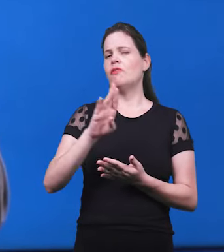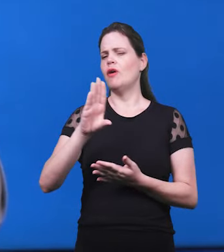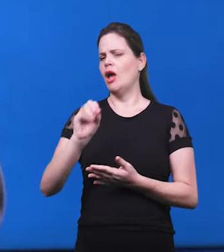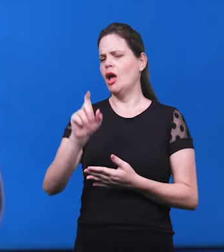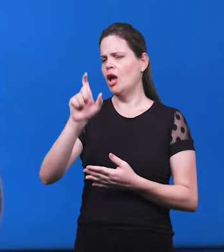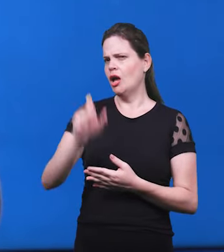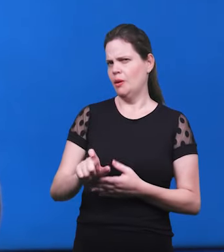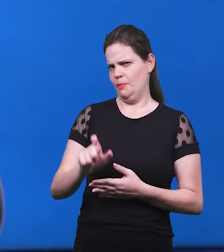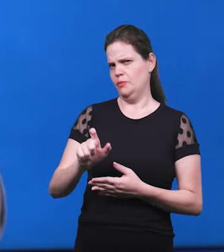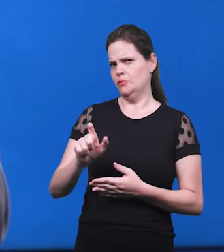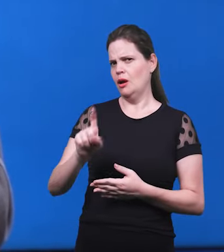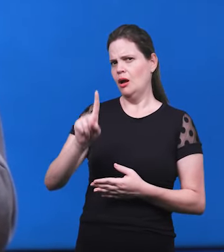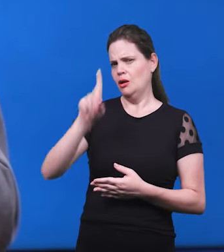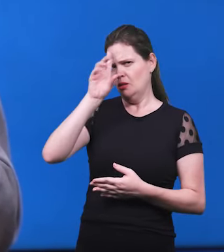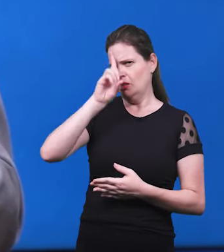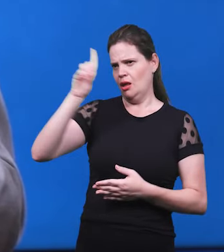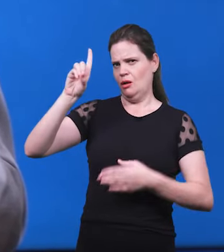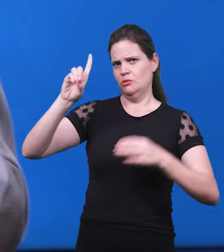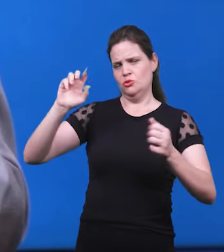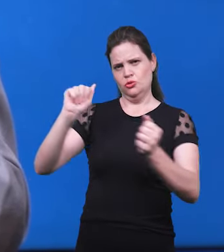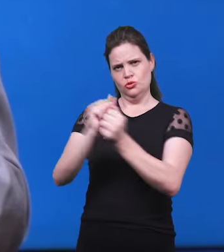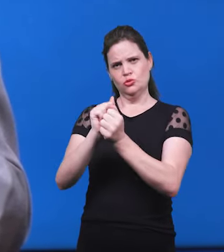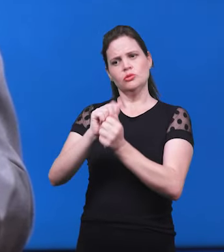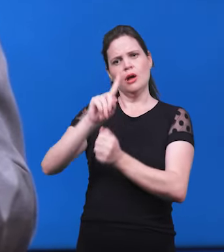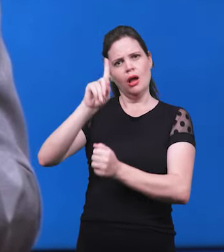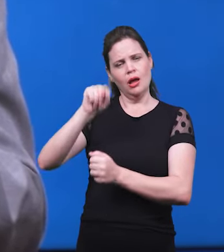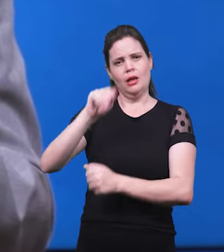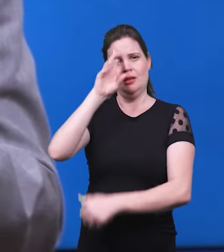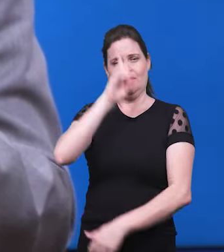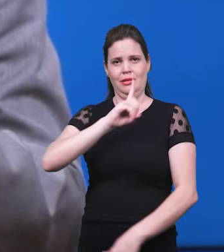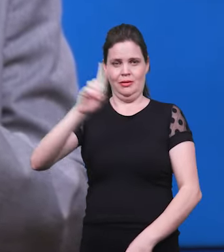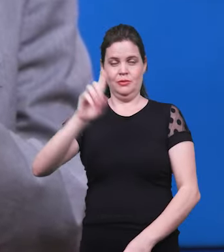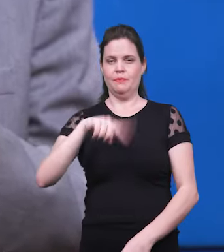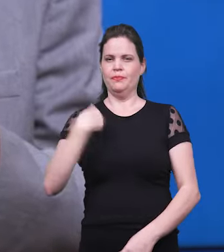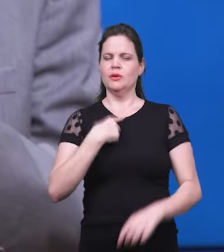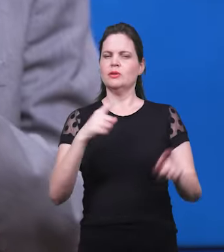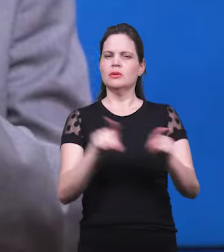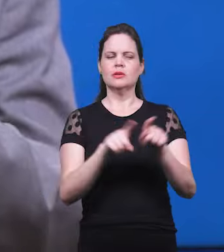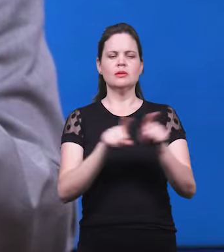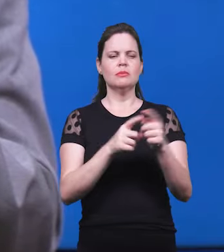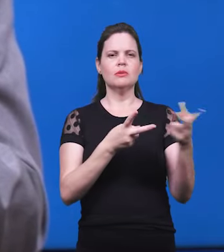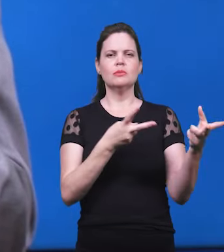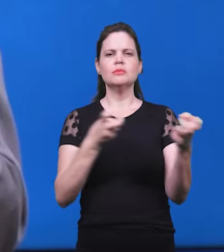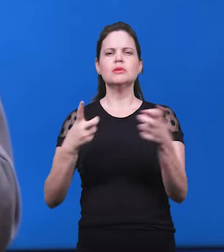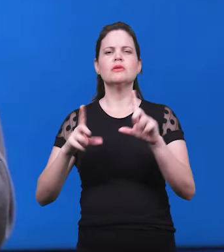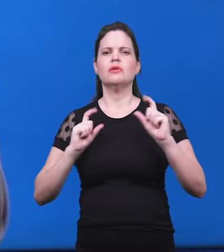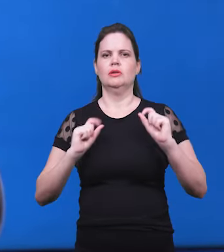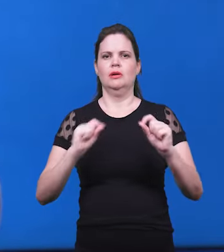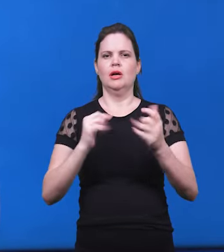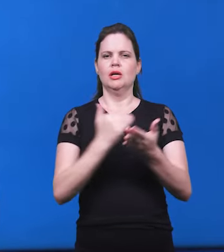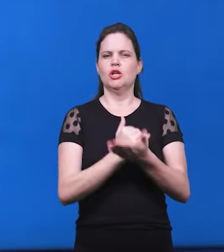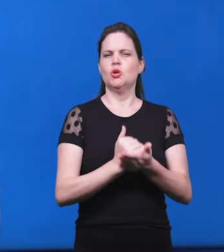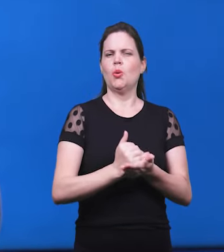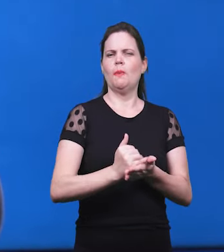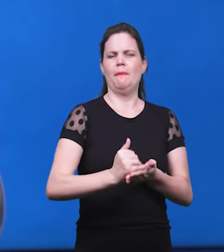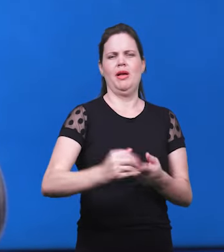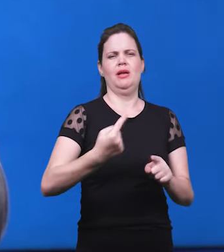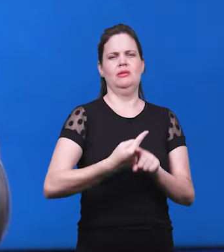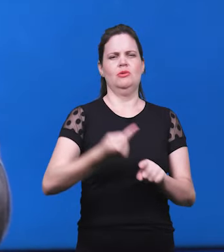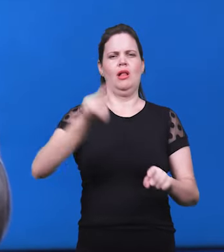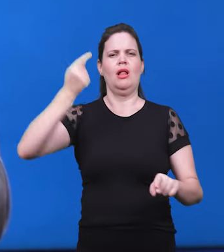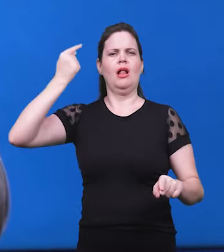o Verbo estava com Deus, e o Verbo era Deus. Vemos também que desde o início dos tempos,